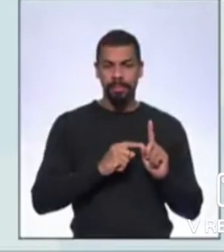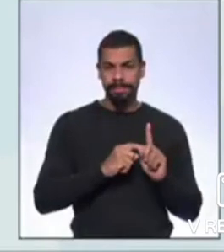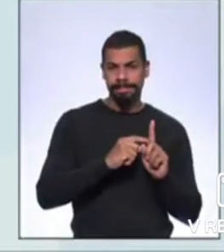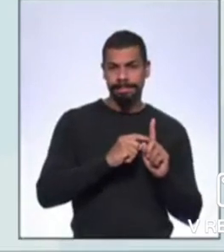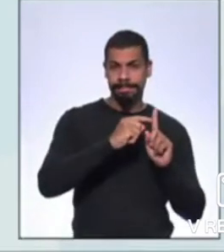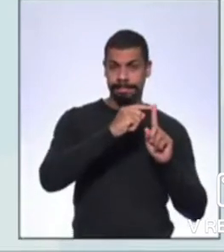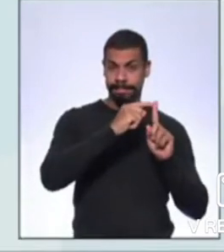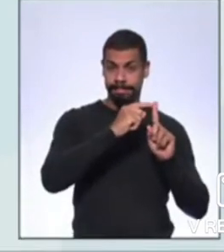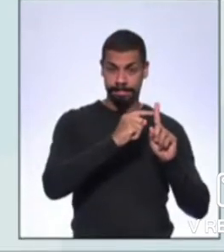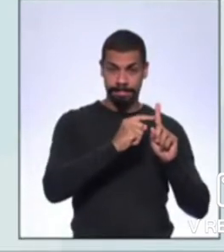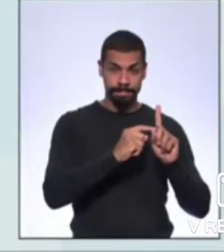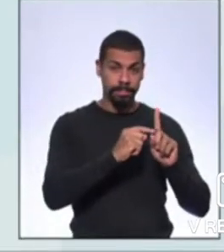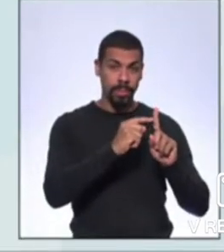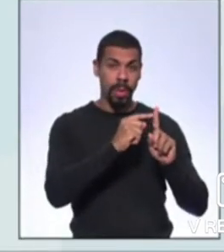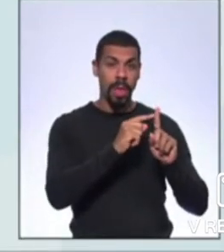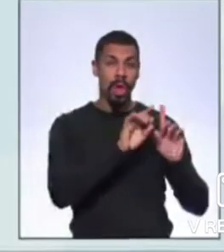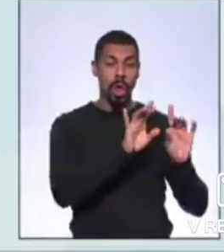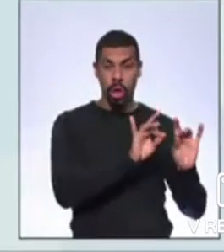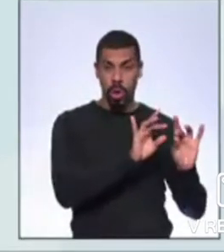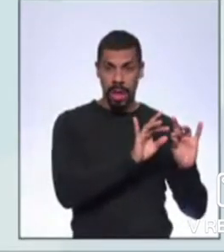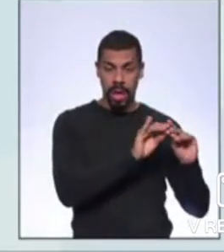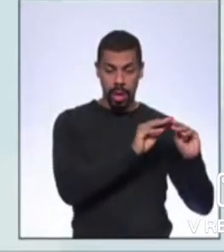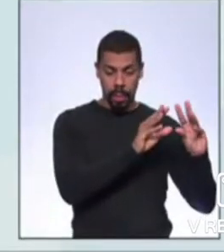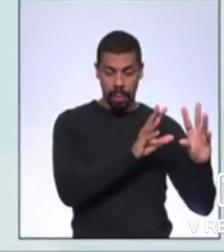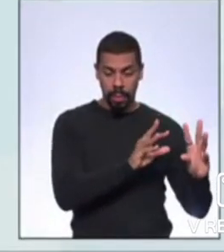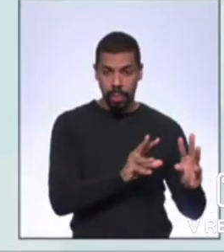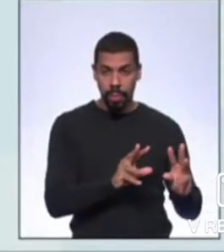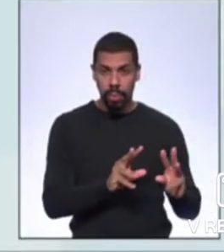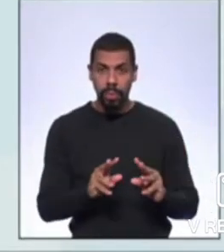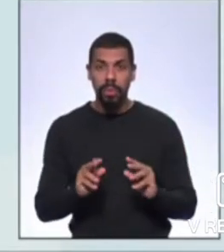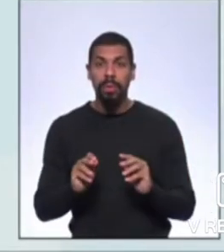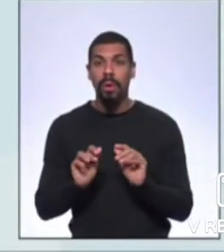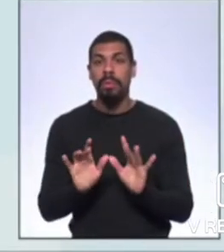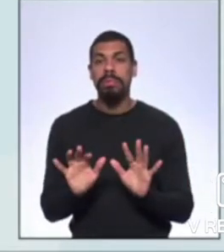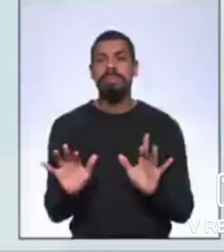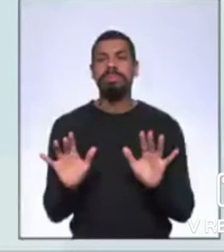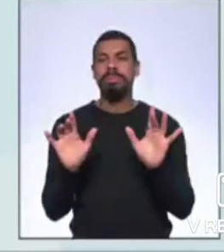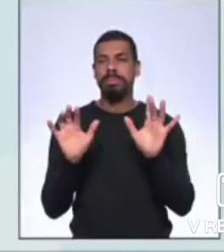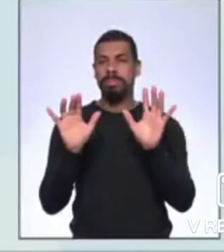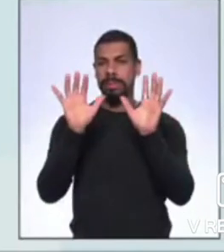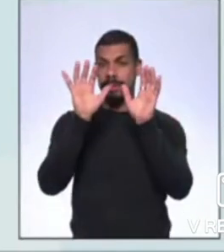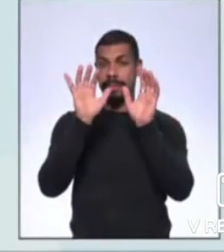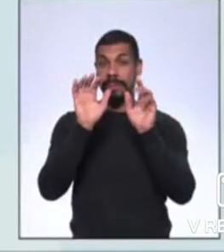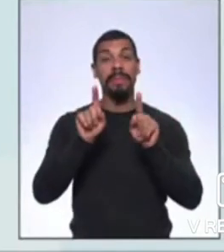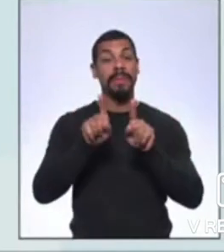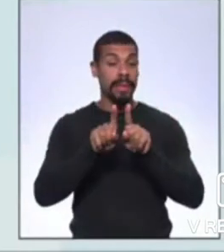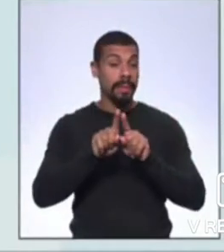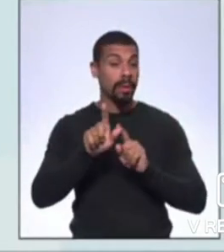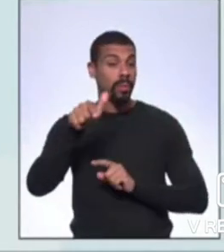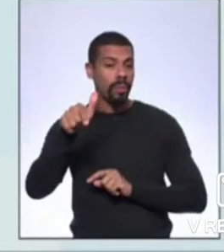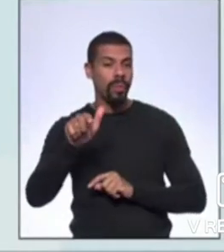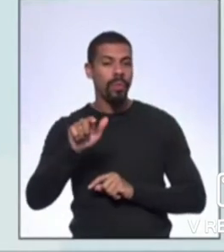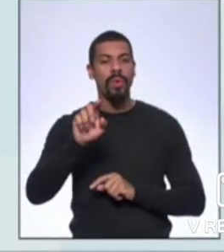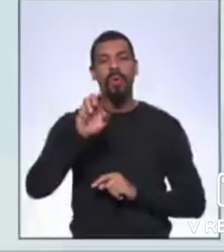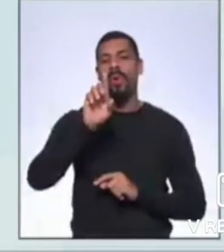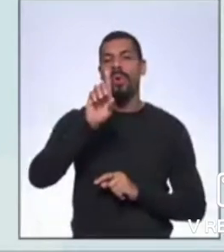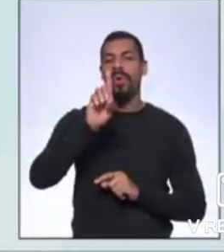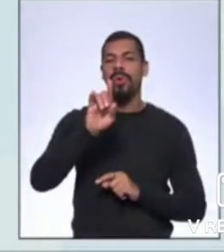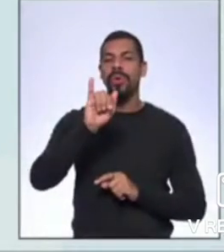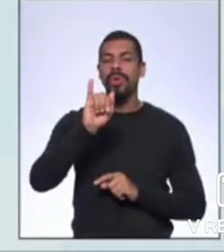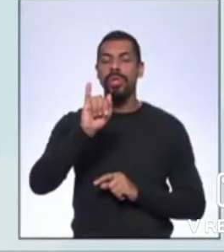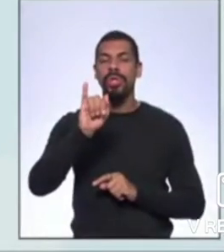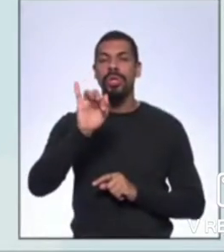é a passagem do estado líquido para o estado gasoso. E também vimos o ponto de fusão, que é a passagem do estado